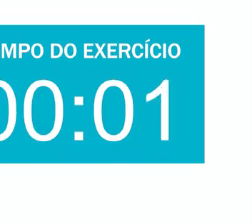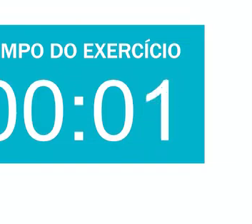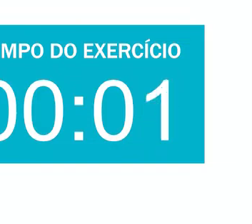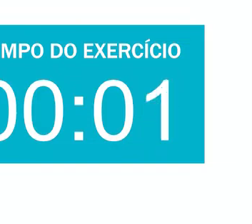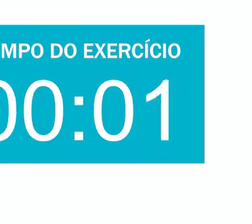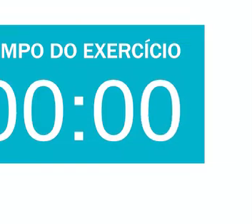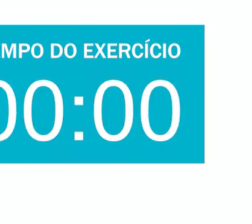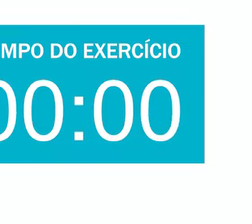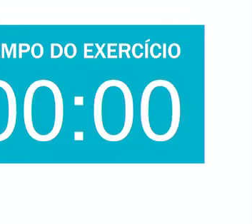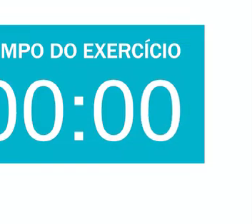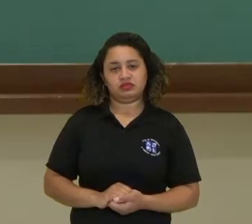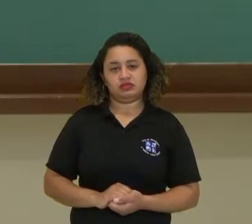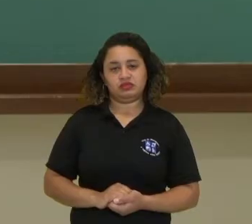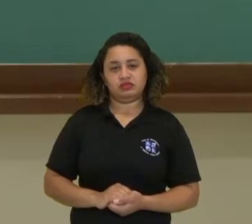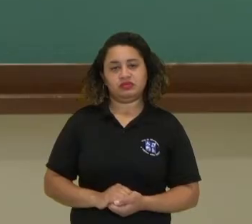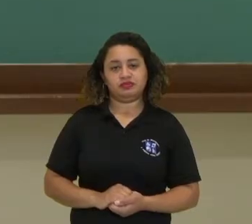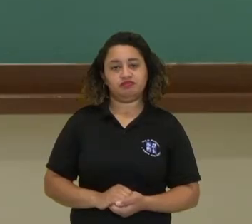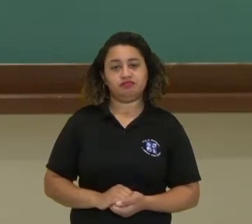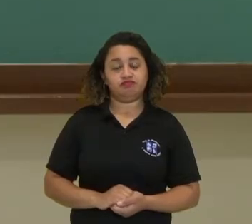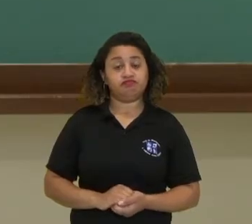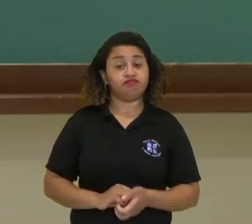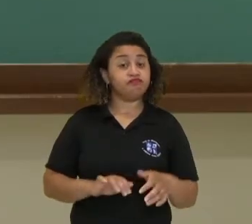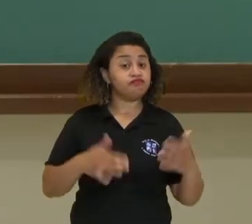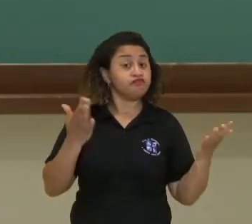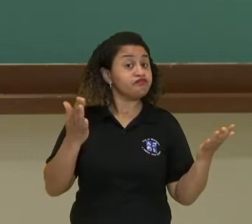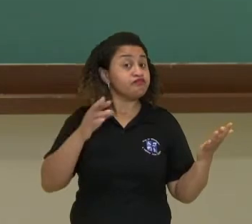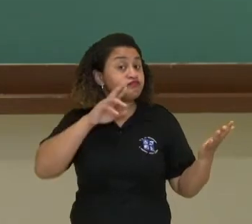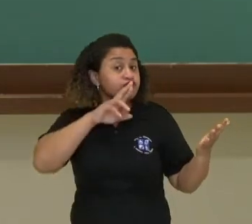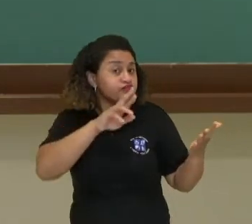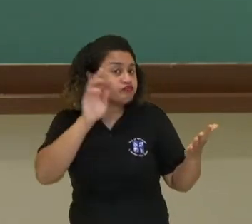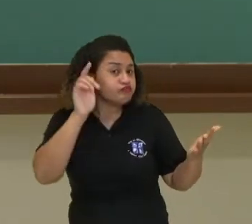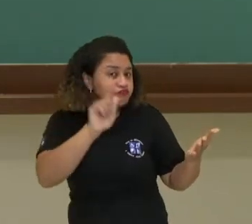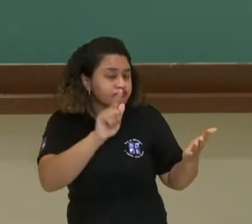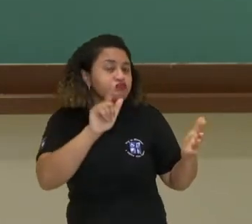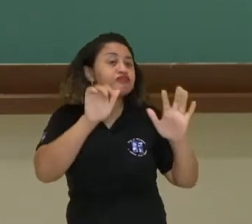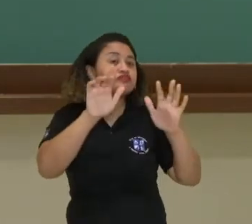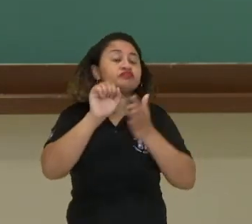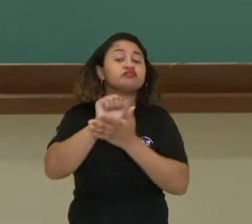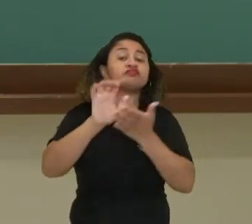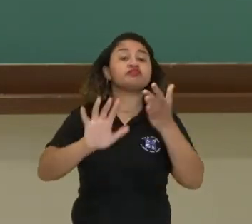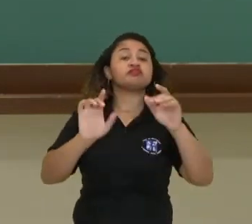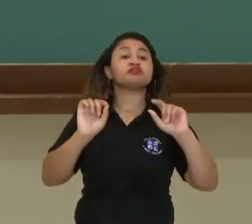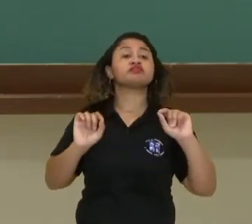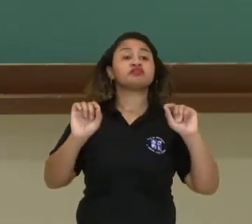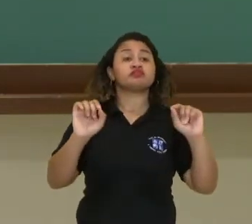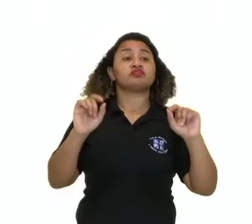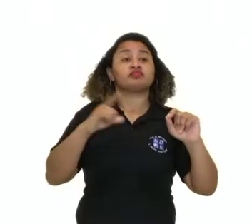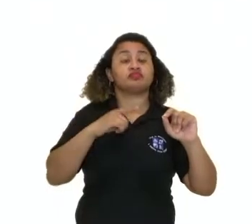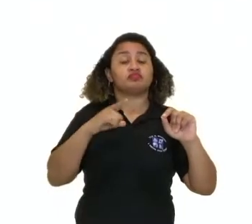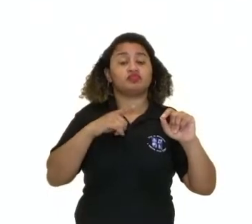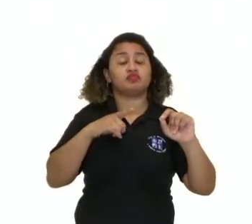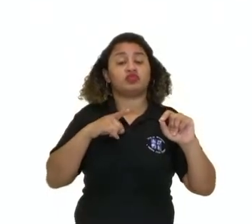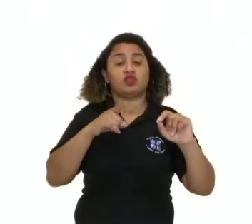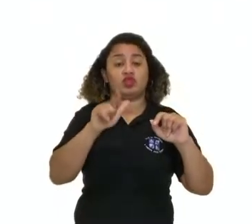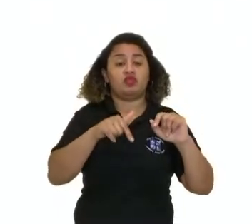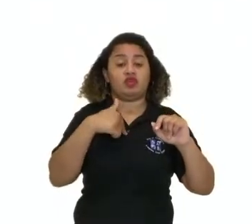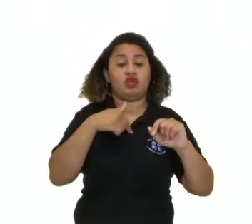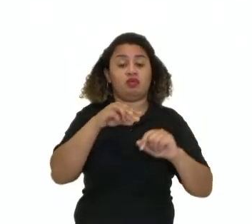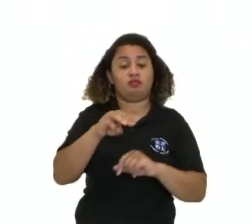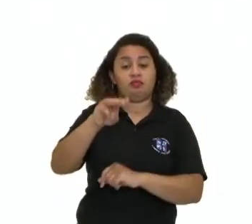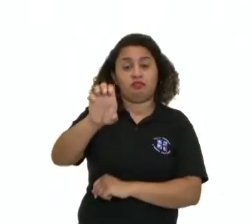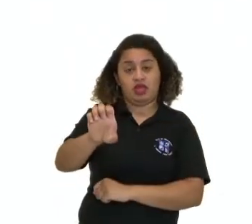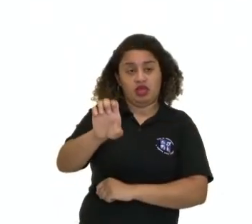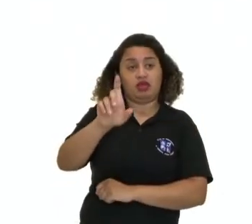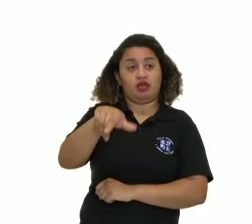Oi e aí o que que você respondeu nesse exercício ocorreu próclise e eu tinha 16 que era o